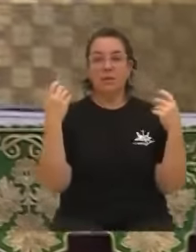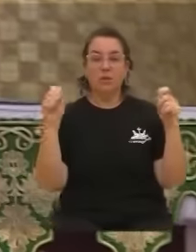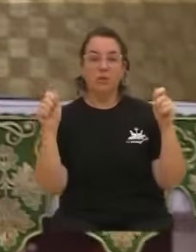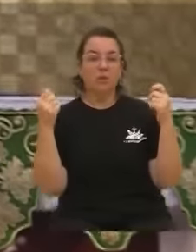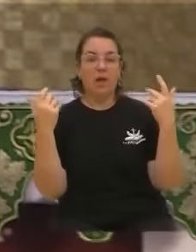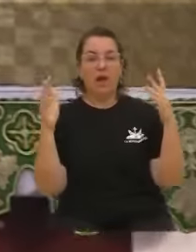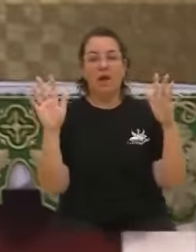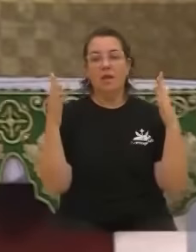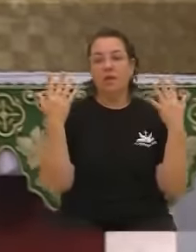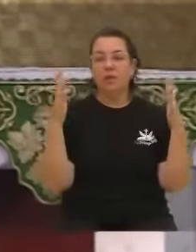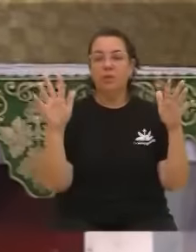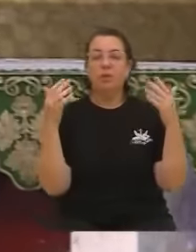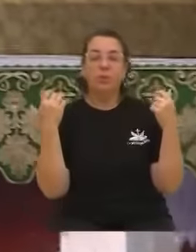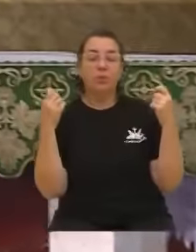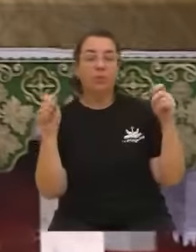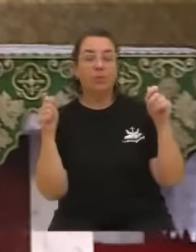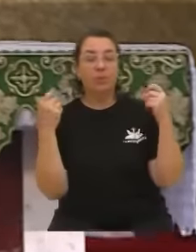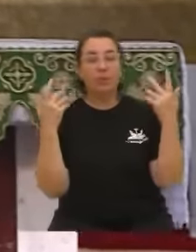aleluia,